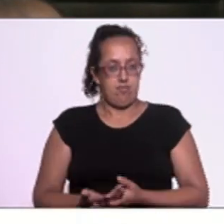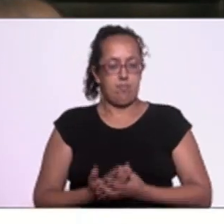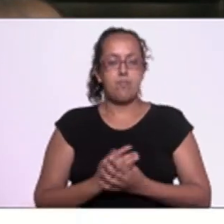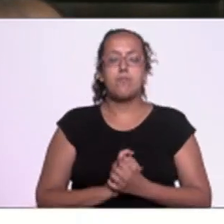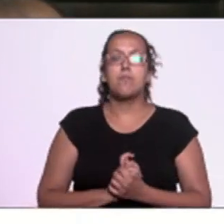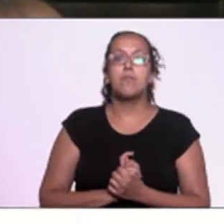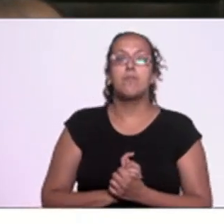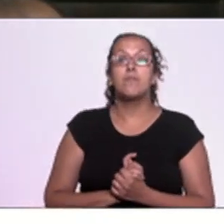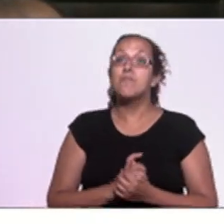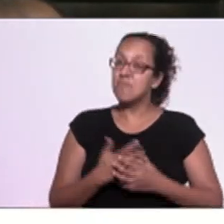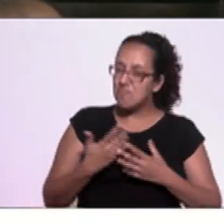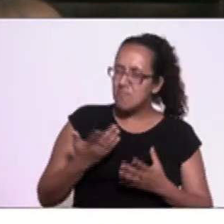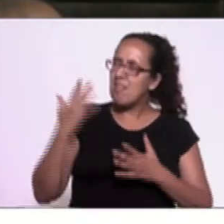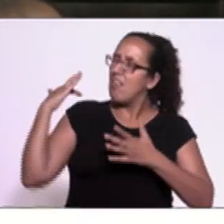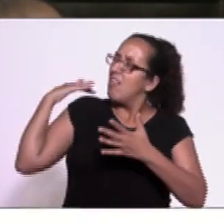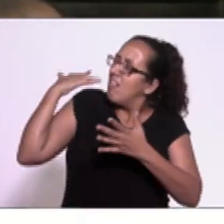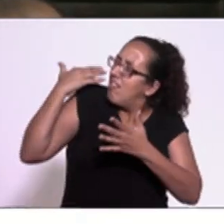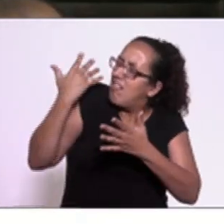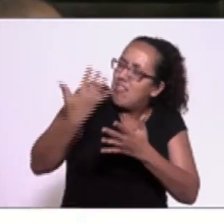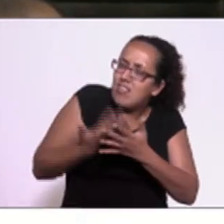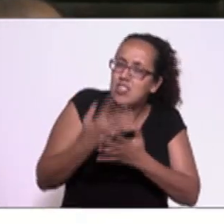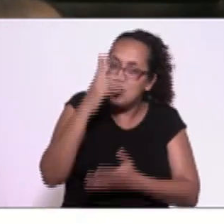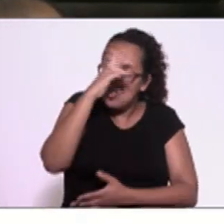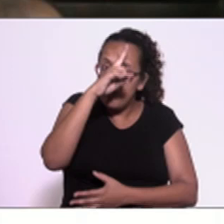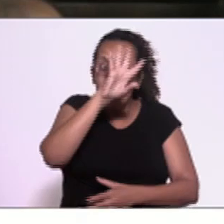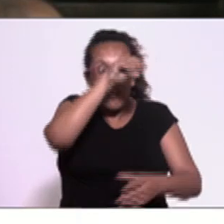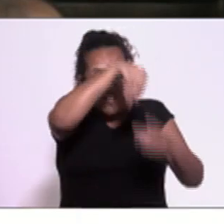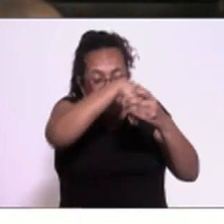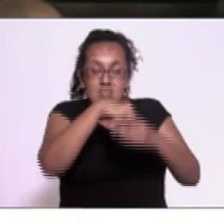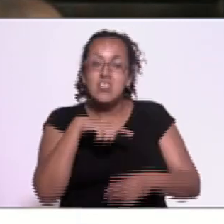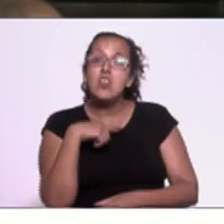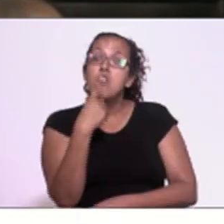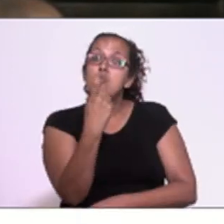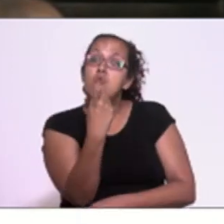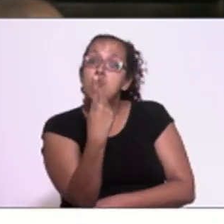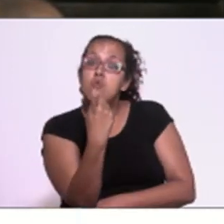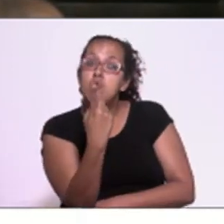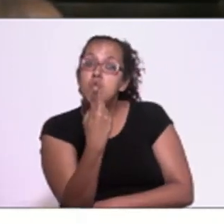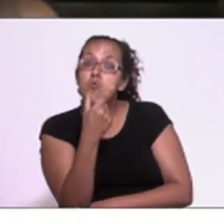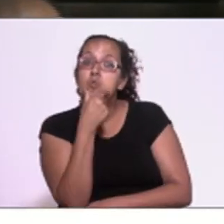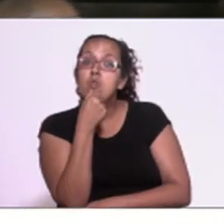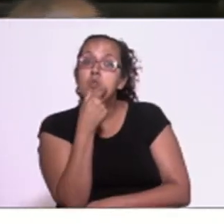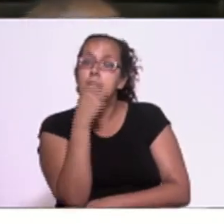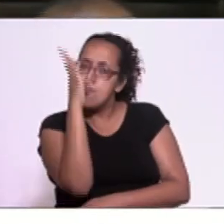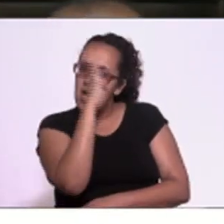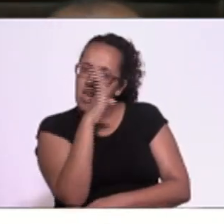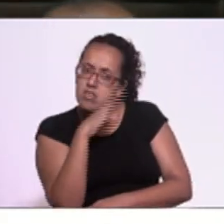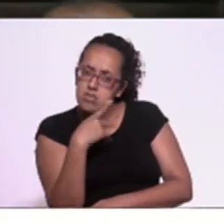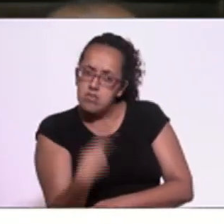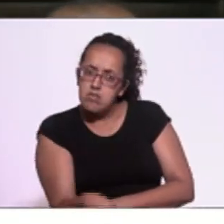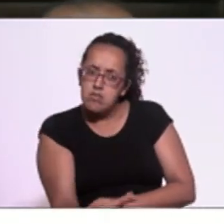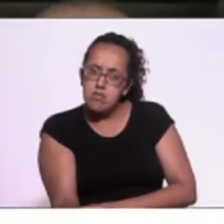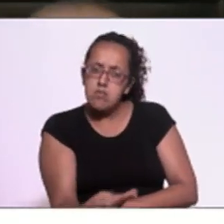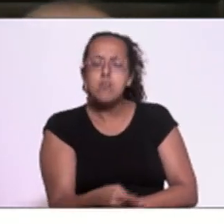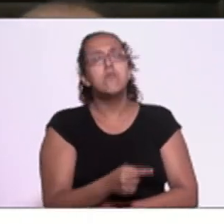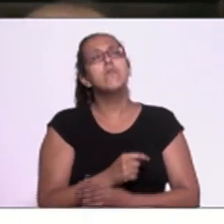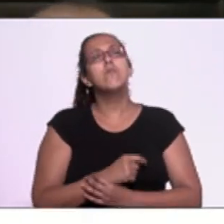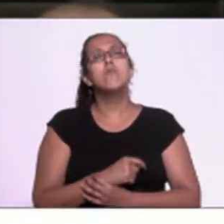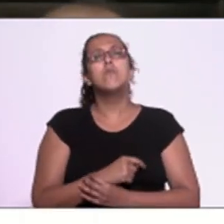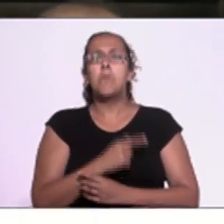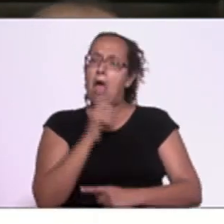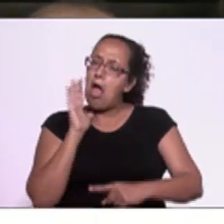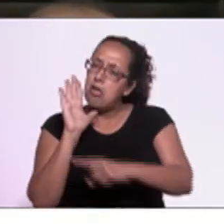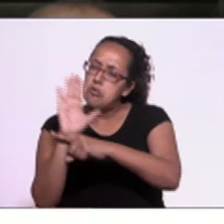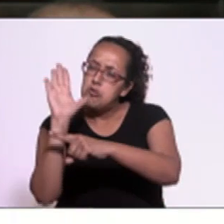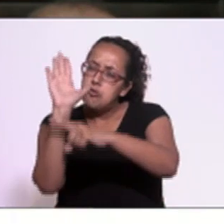Inserido nesse contexto, estava presente o soldado brasileiro que, como parte indissociável de seu povo, ajudou